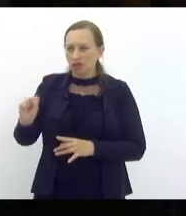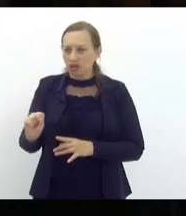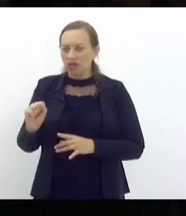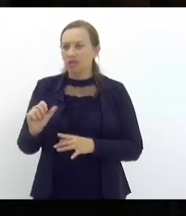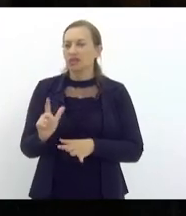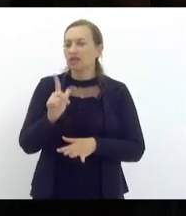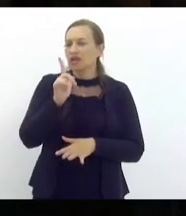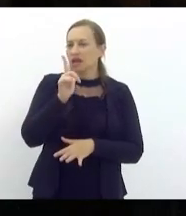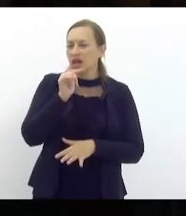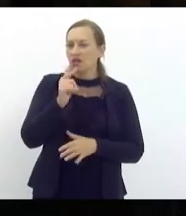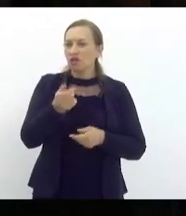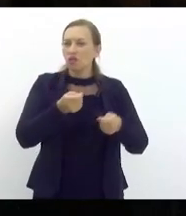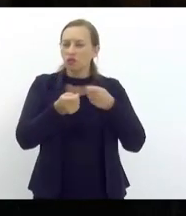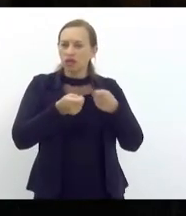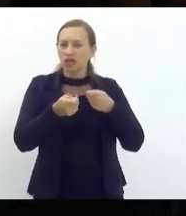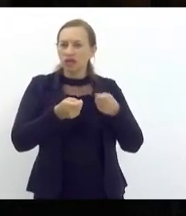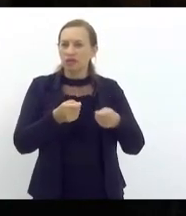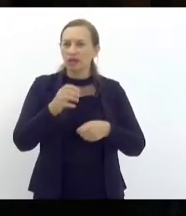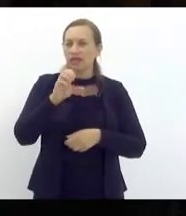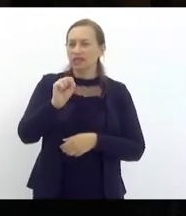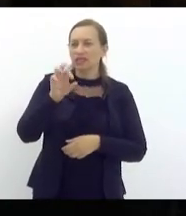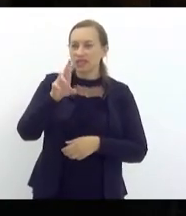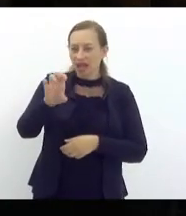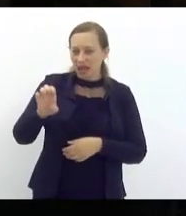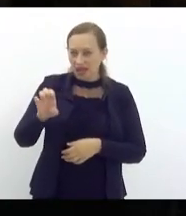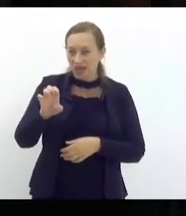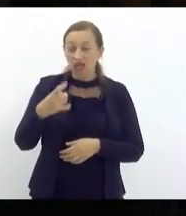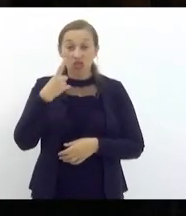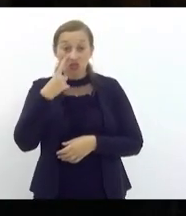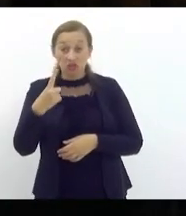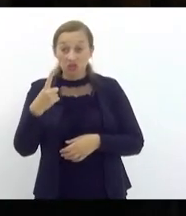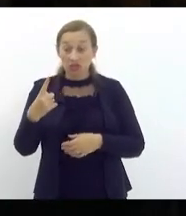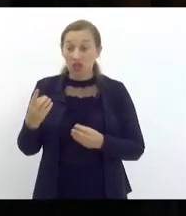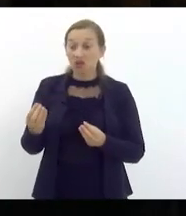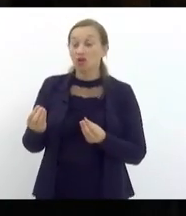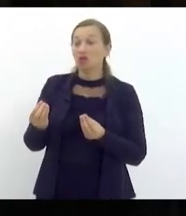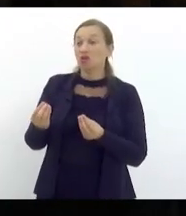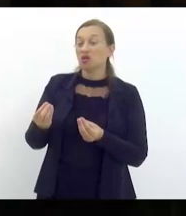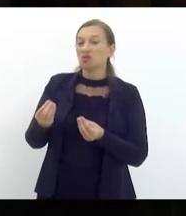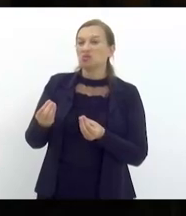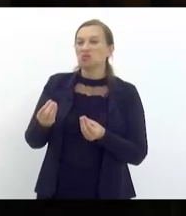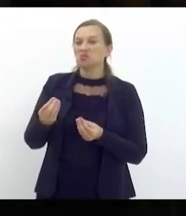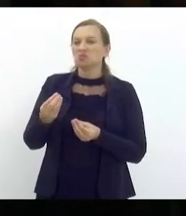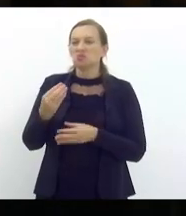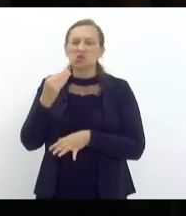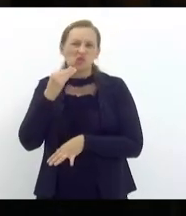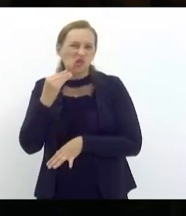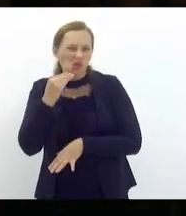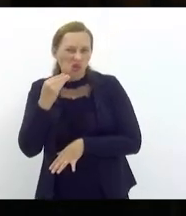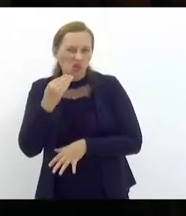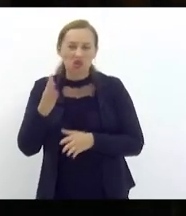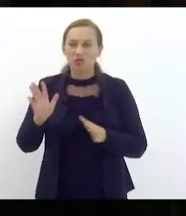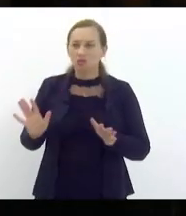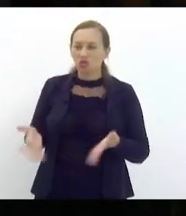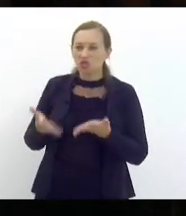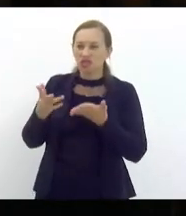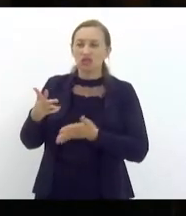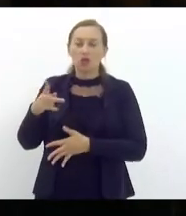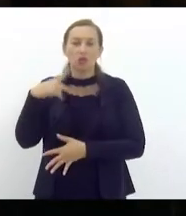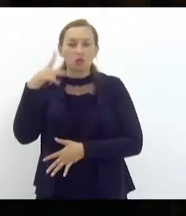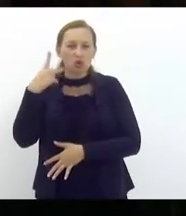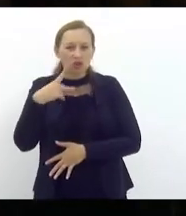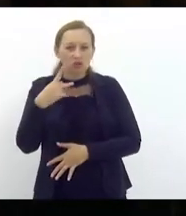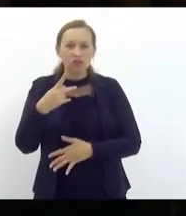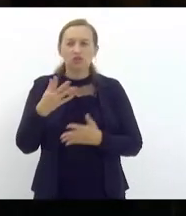sucatearam o serviço ao longo dos anos motivação política motivação de negócios por trás disso para poder